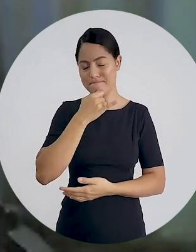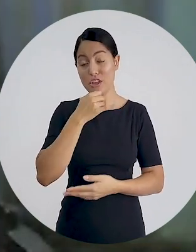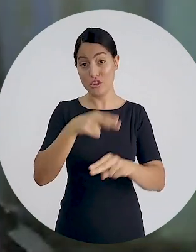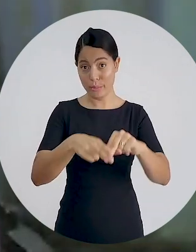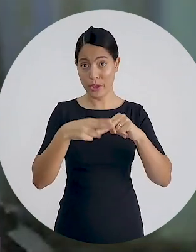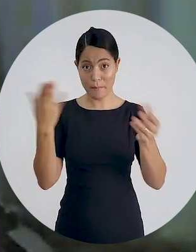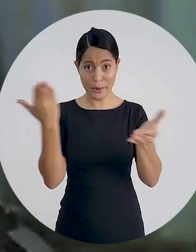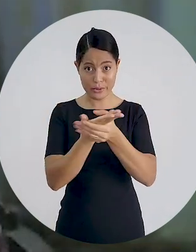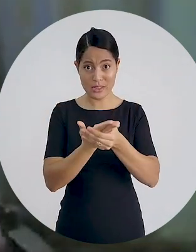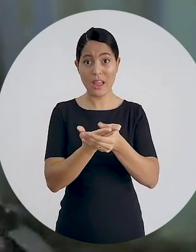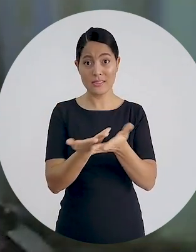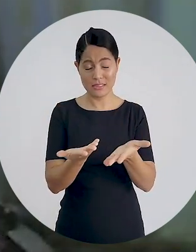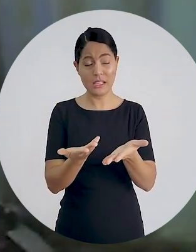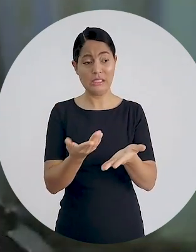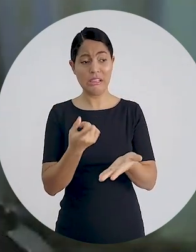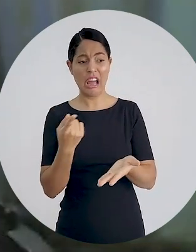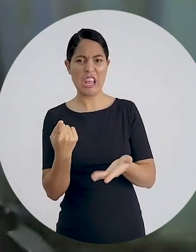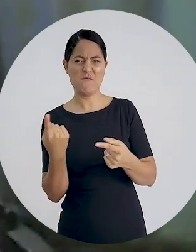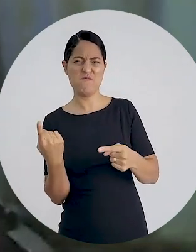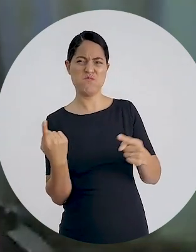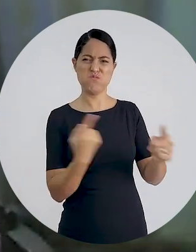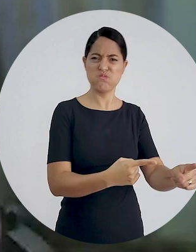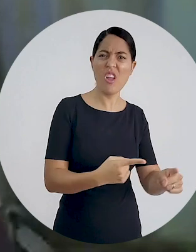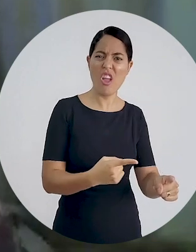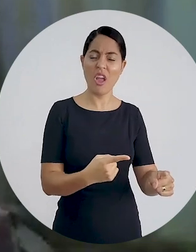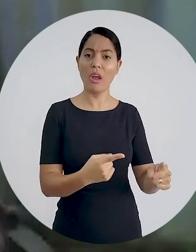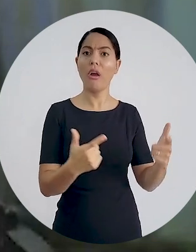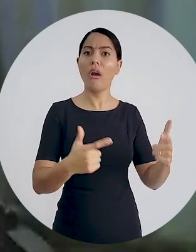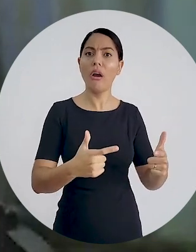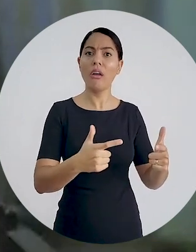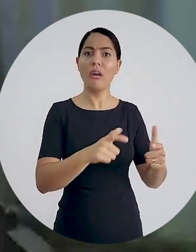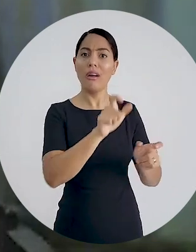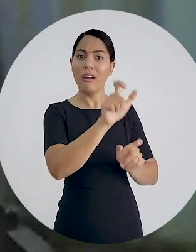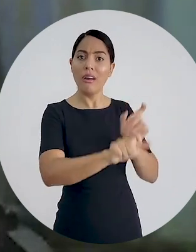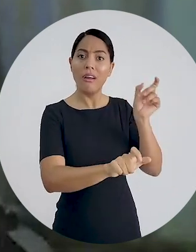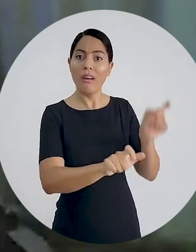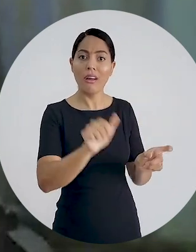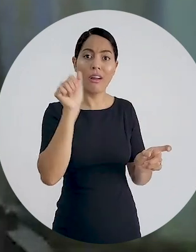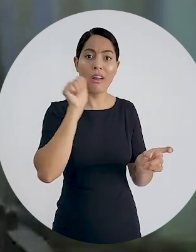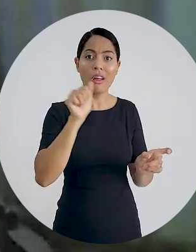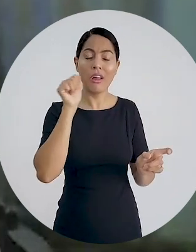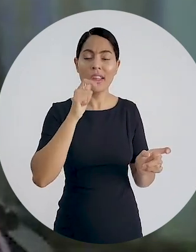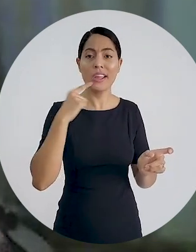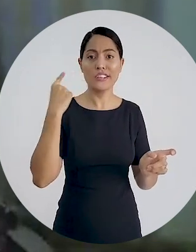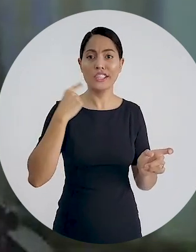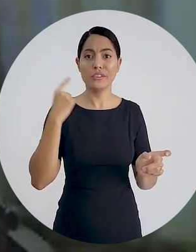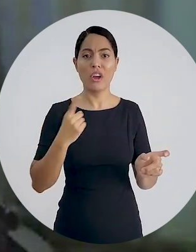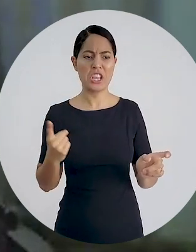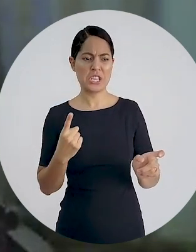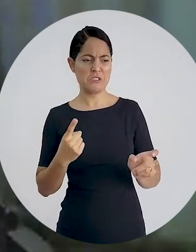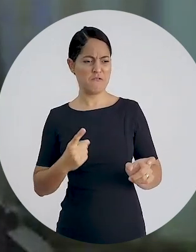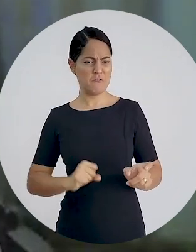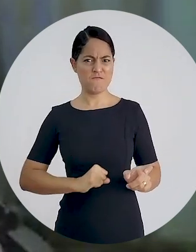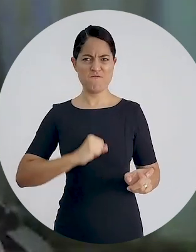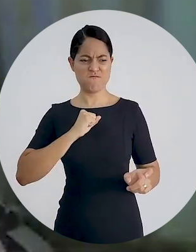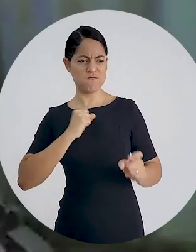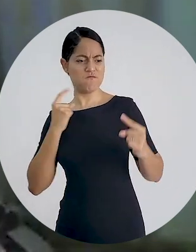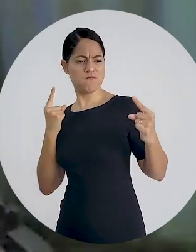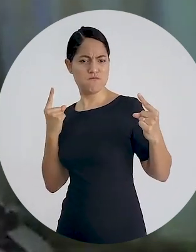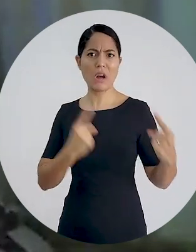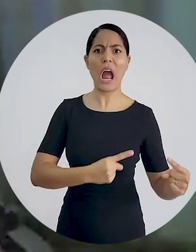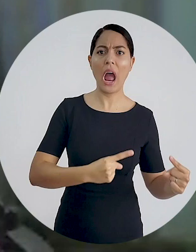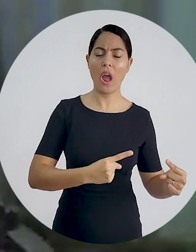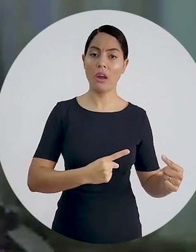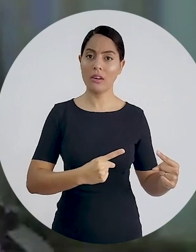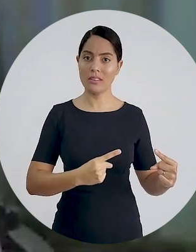enfim, né, com o resultado do processo, resolveu canalizar ali a insatisfação, atacando e projetando toda a raiva